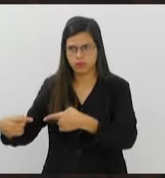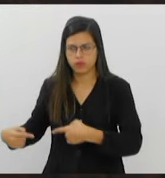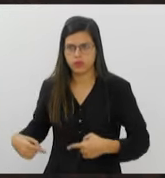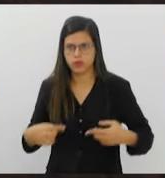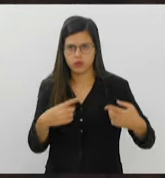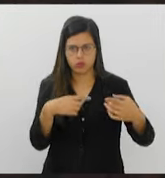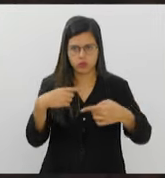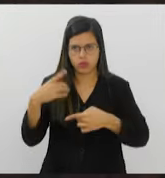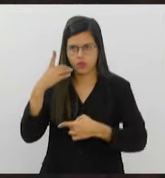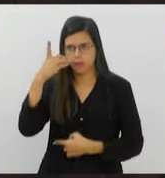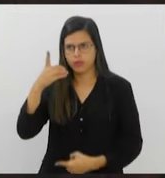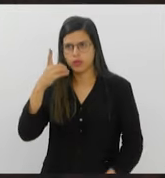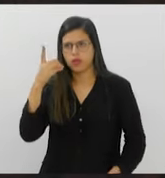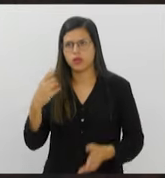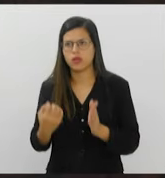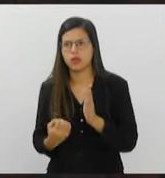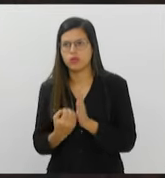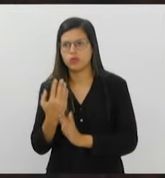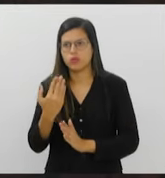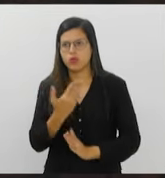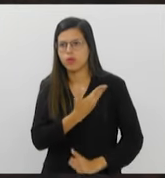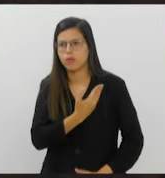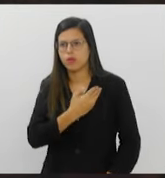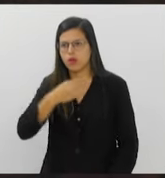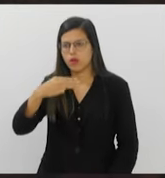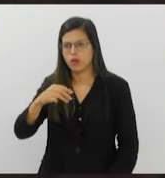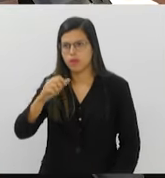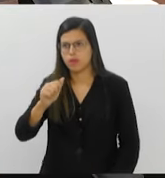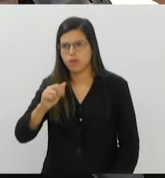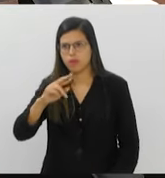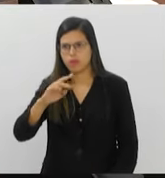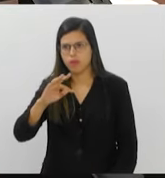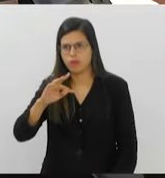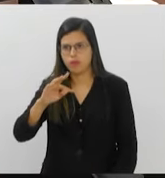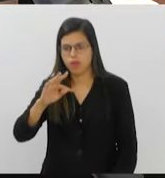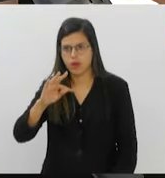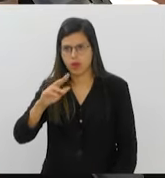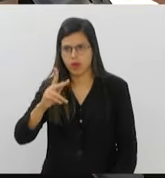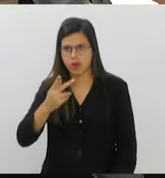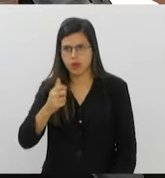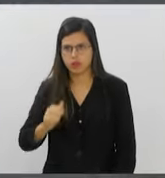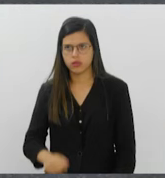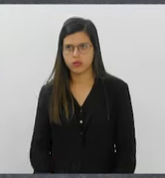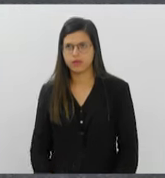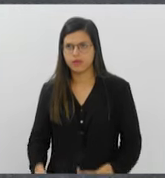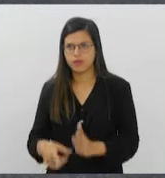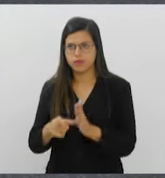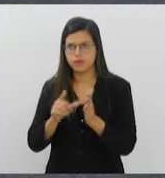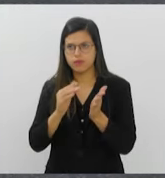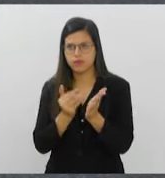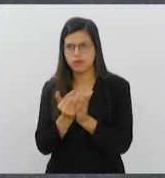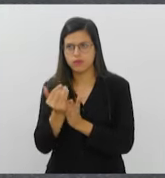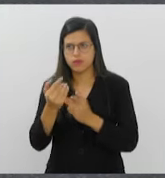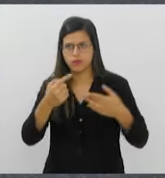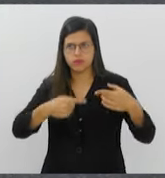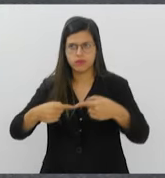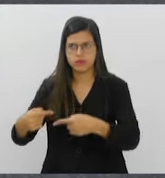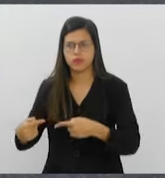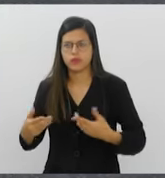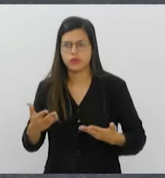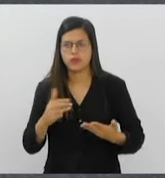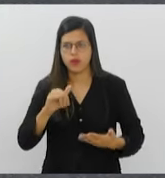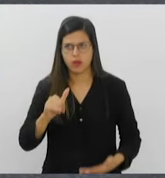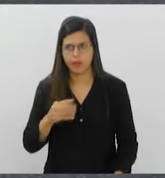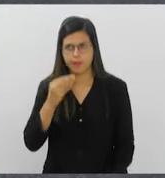discutir, deputada autora, querida amiga Marta Rocha, por favor. Presidente, antes de iniciar a discussão, eu queria